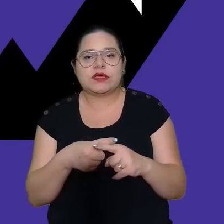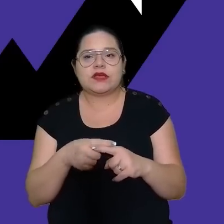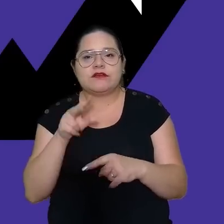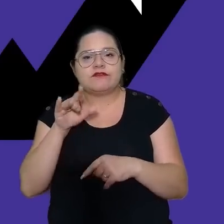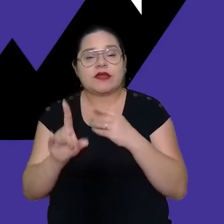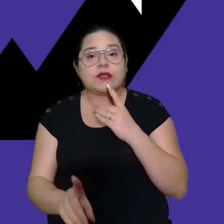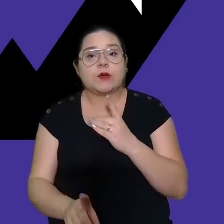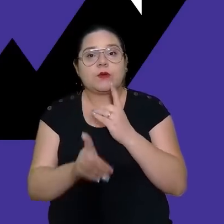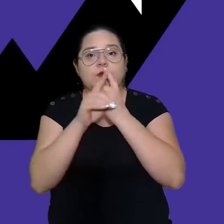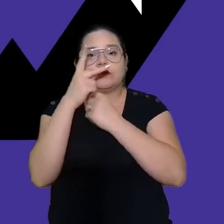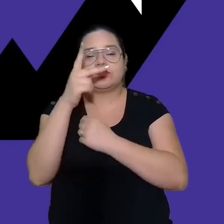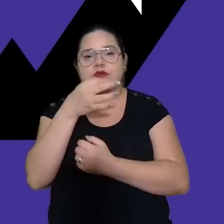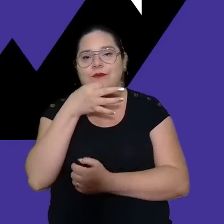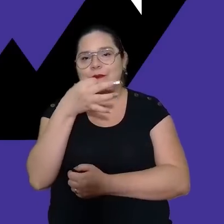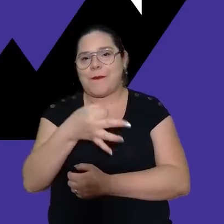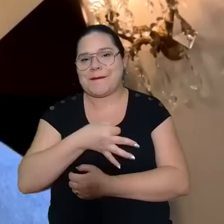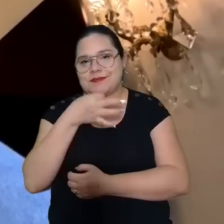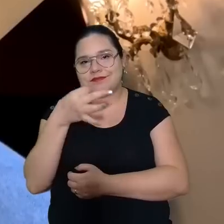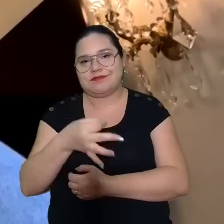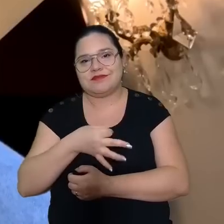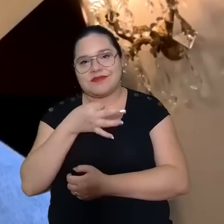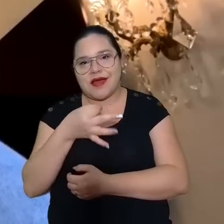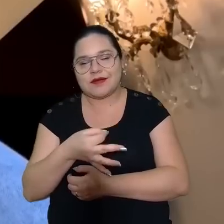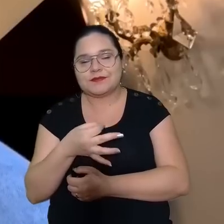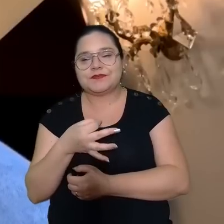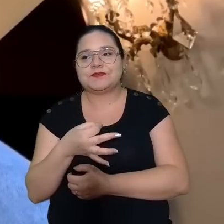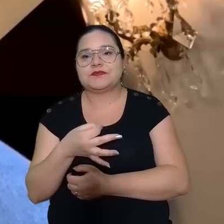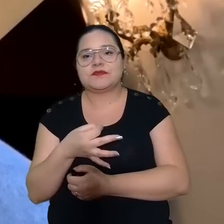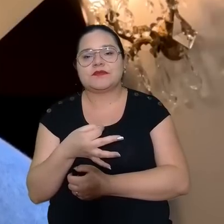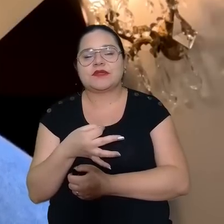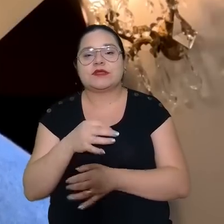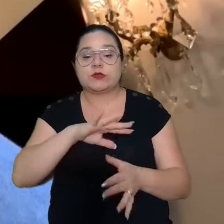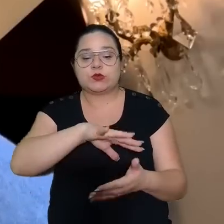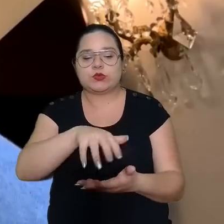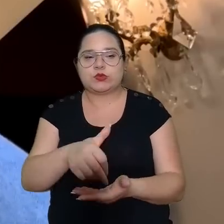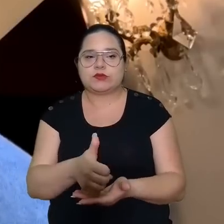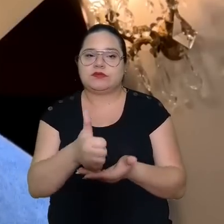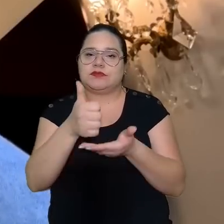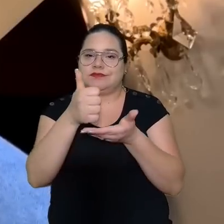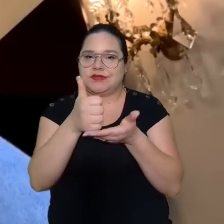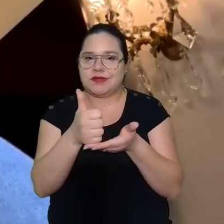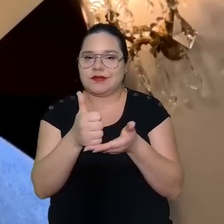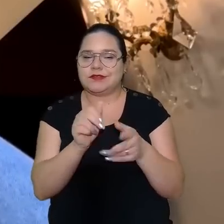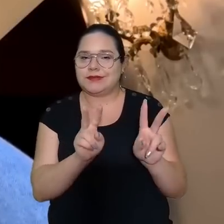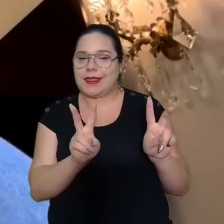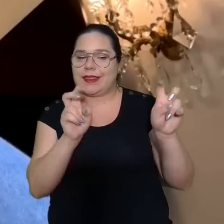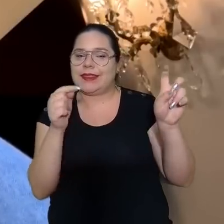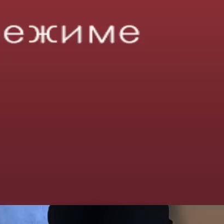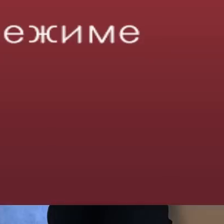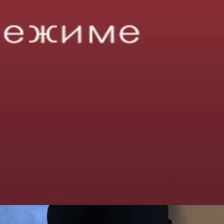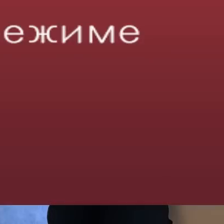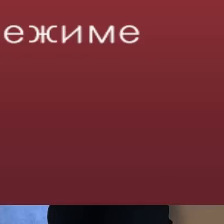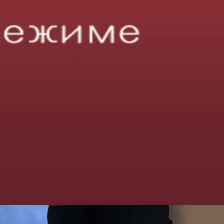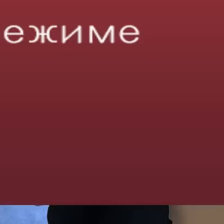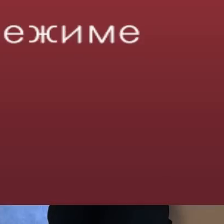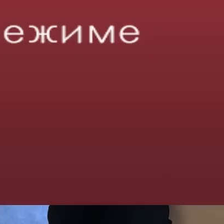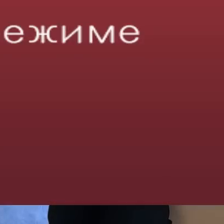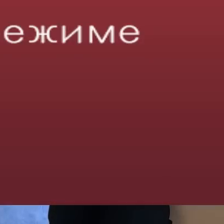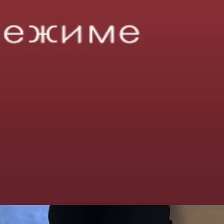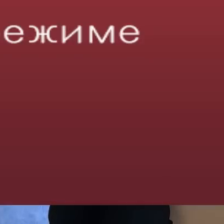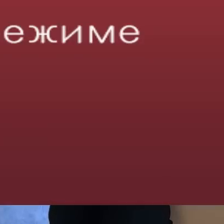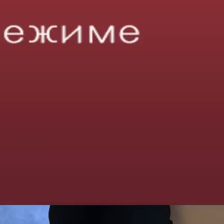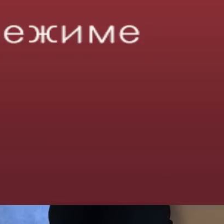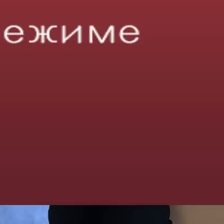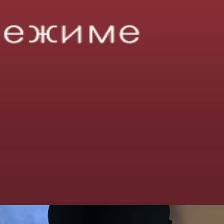comentário da questão da sustentabilidade. O Brasil tem